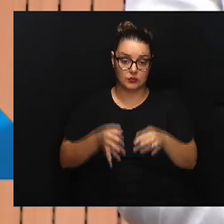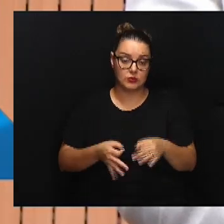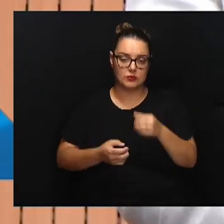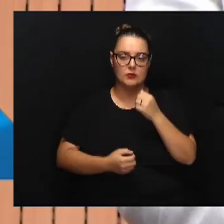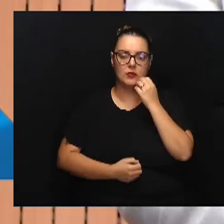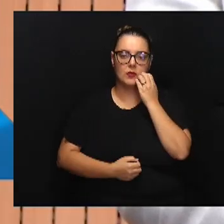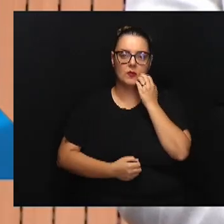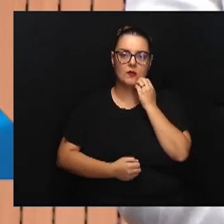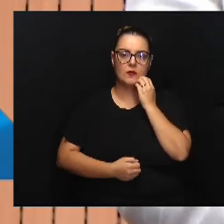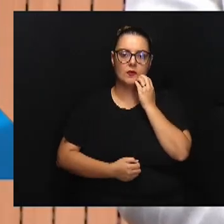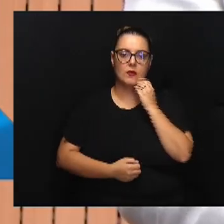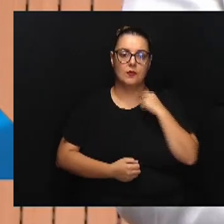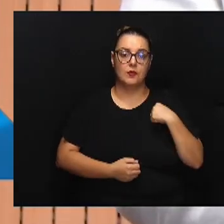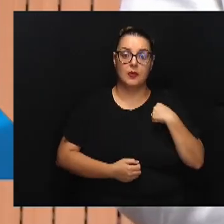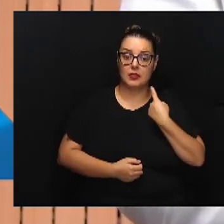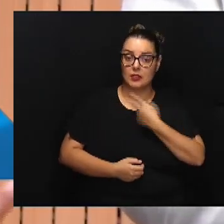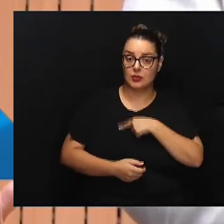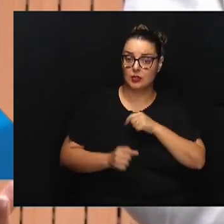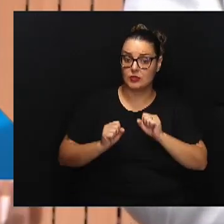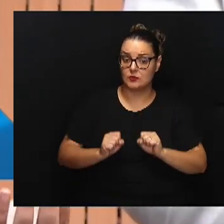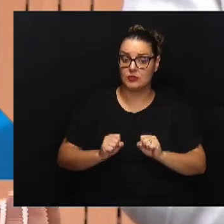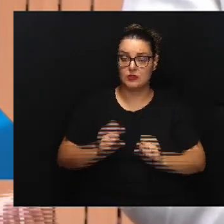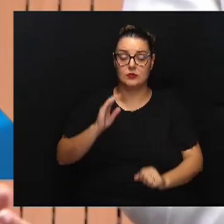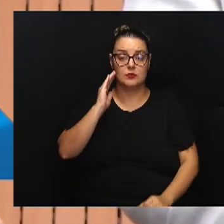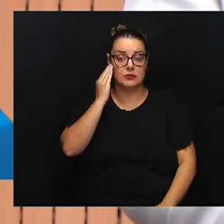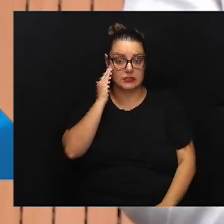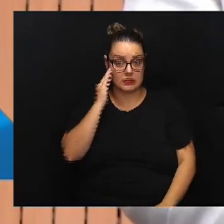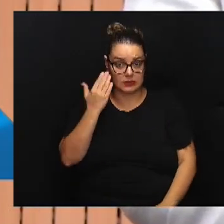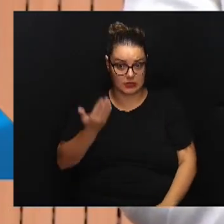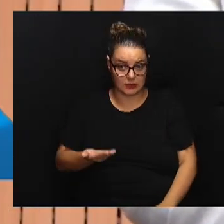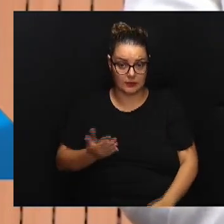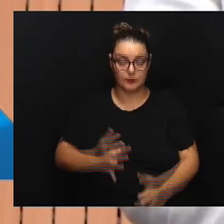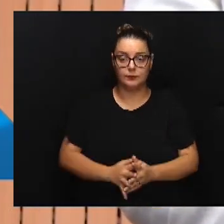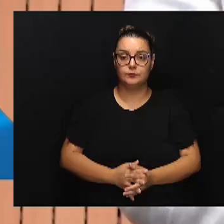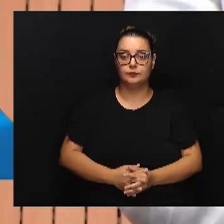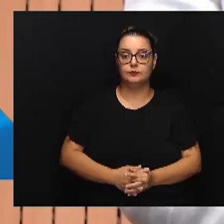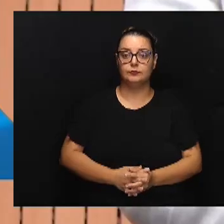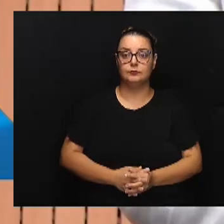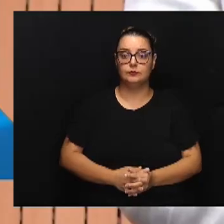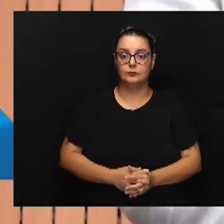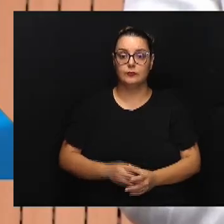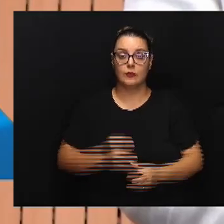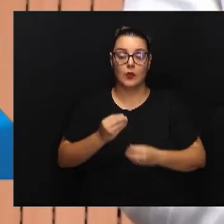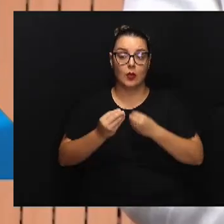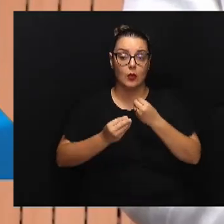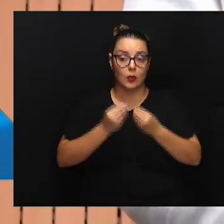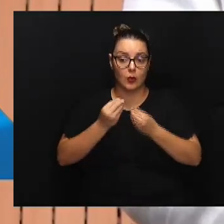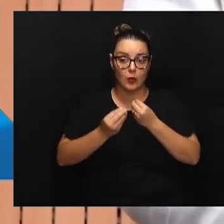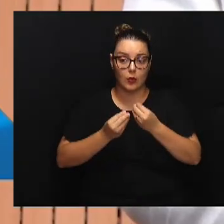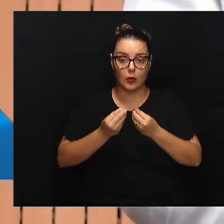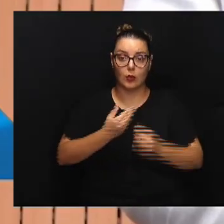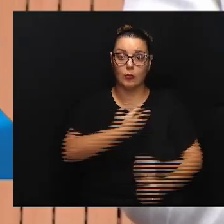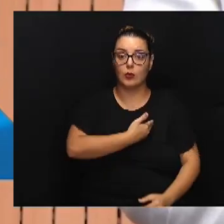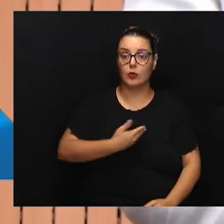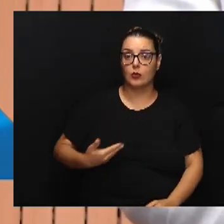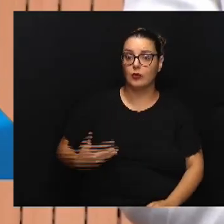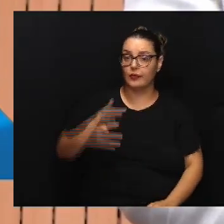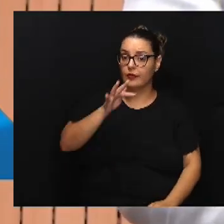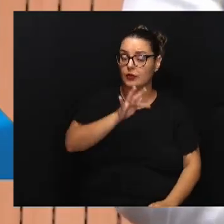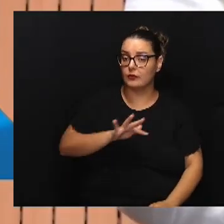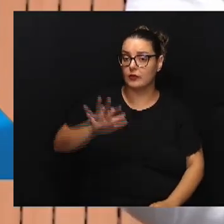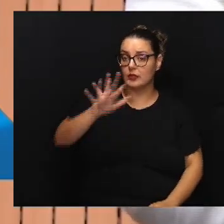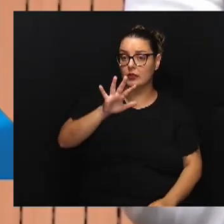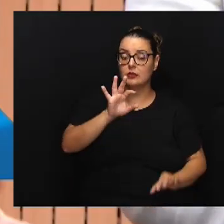justamente para que a gente possa entender como que o governo federal